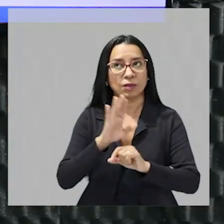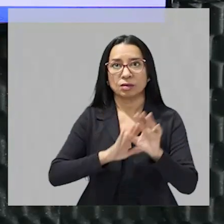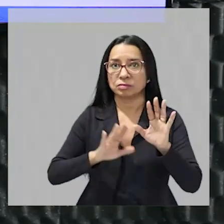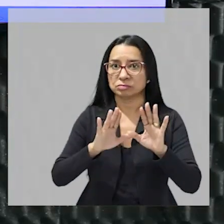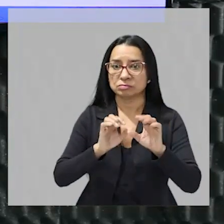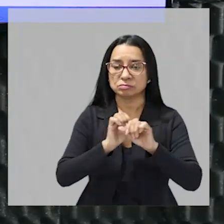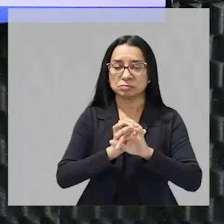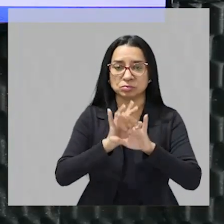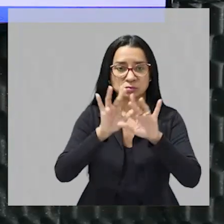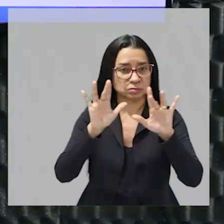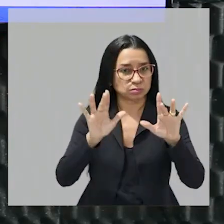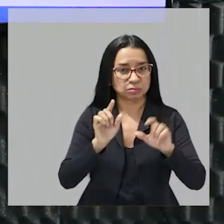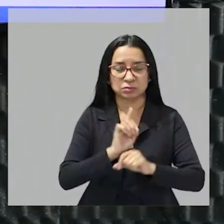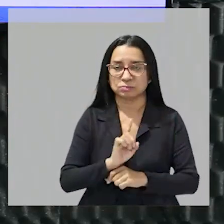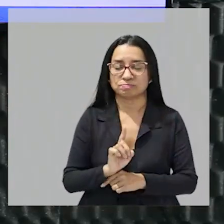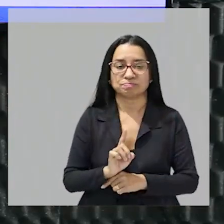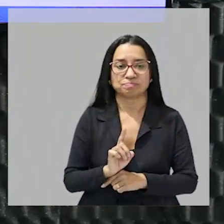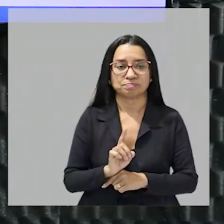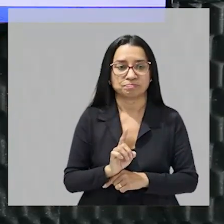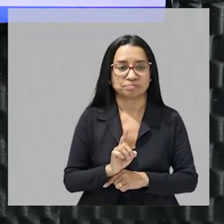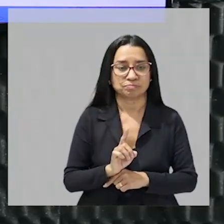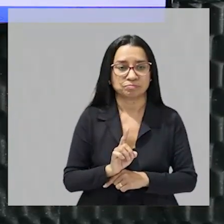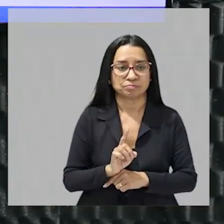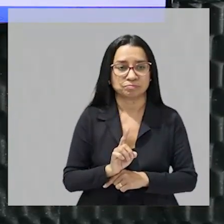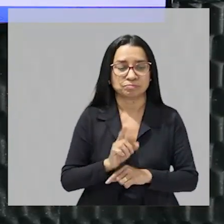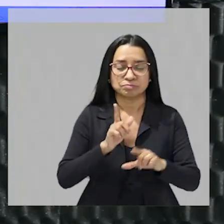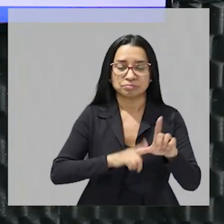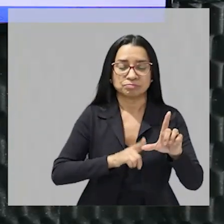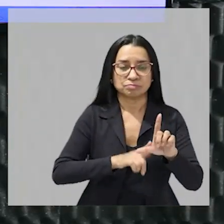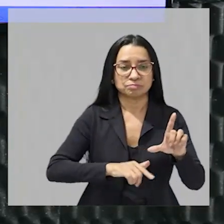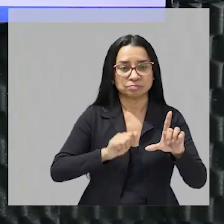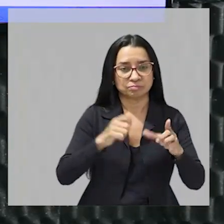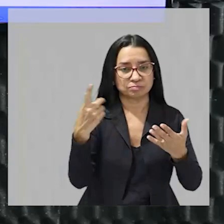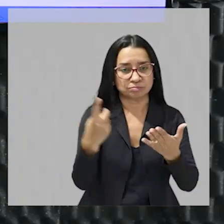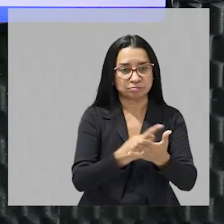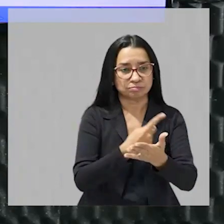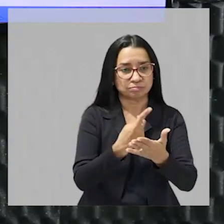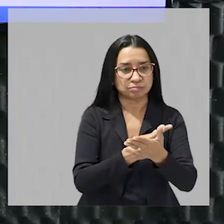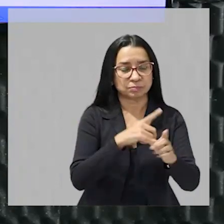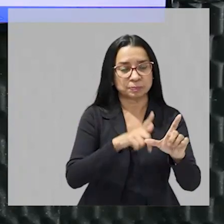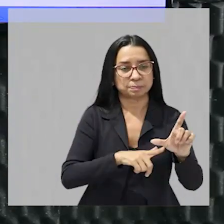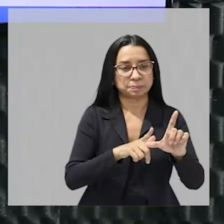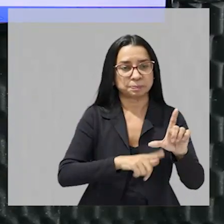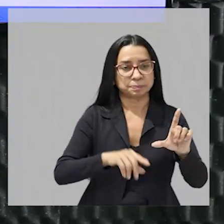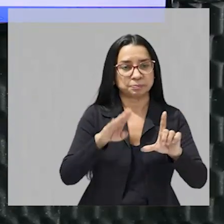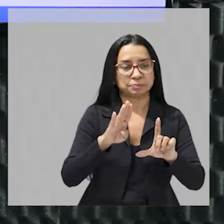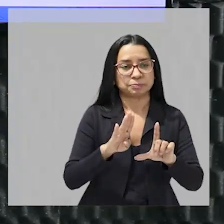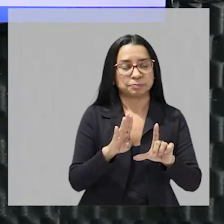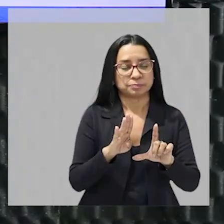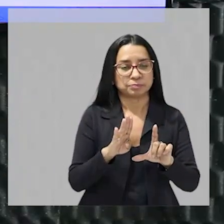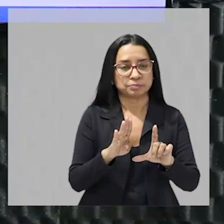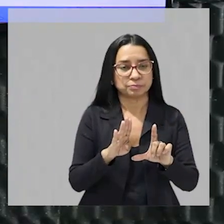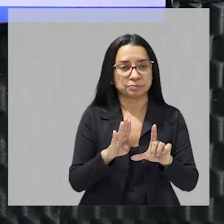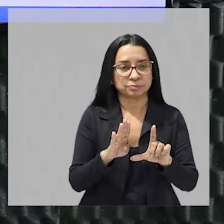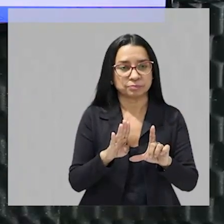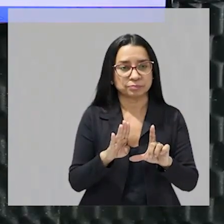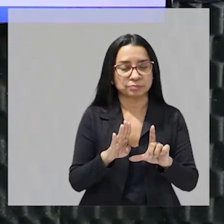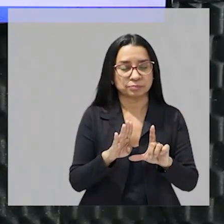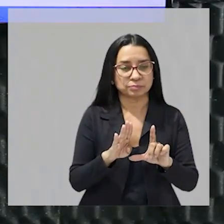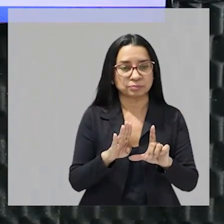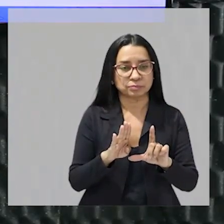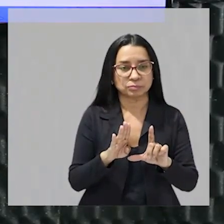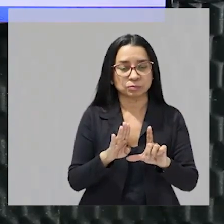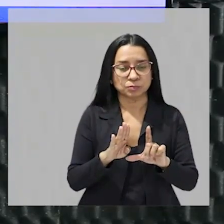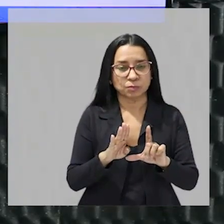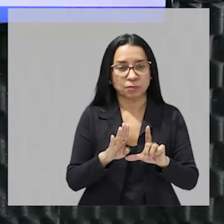emite esses gases, tá certo? Então, letra A errada. Letra B. Vai ajudar na emissão dos gases do efeito estufa e